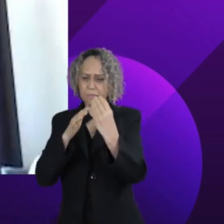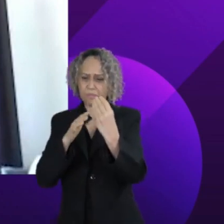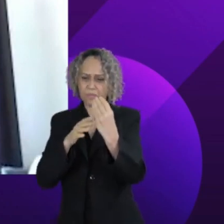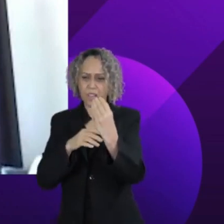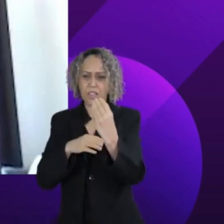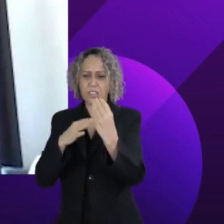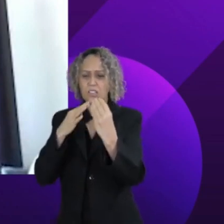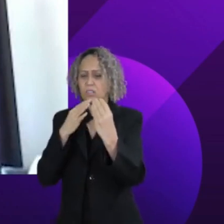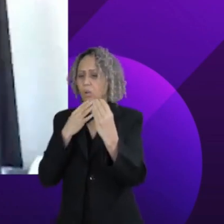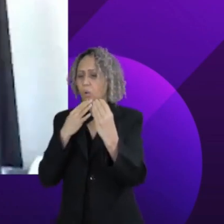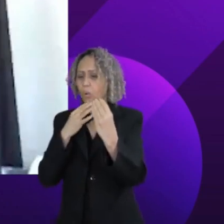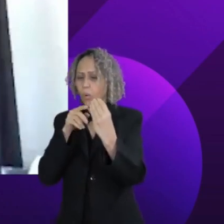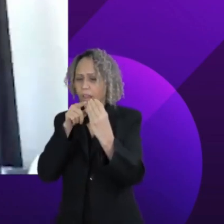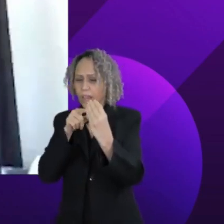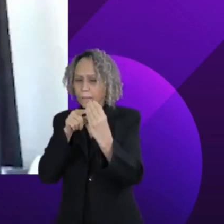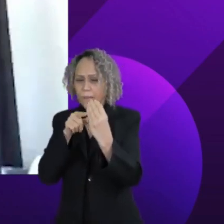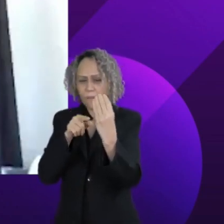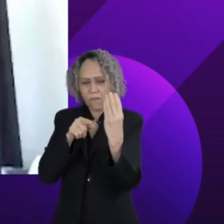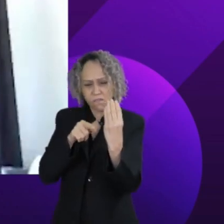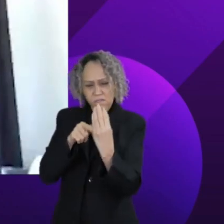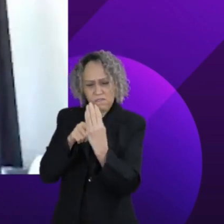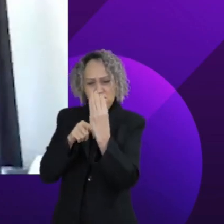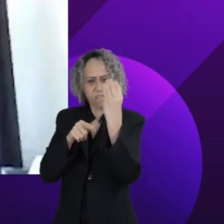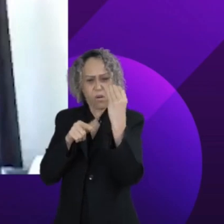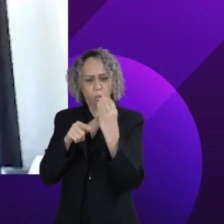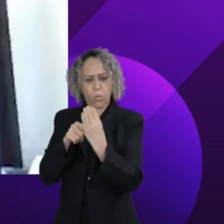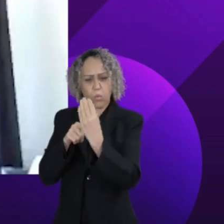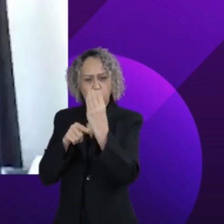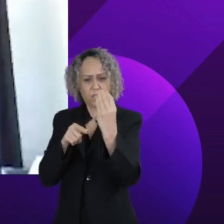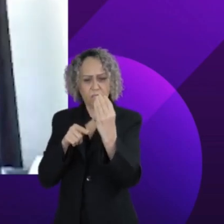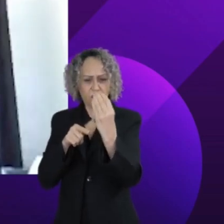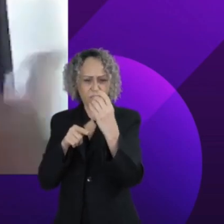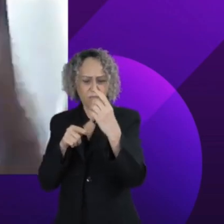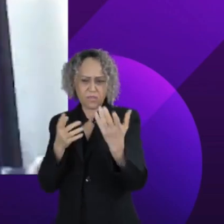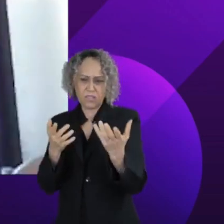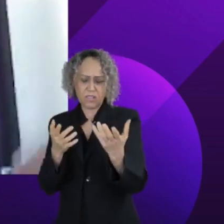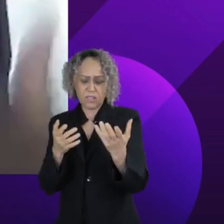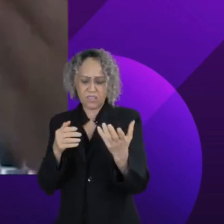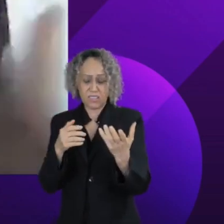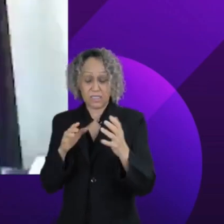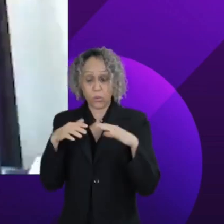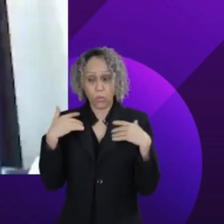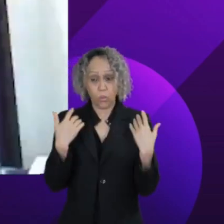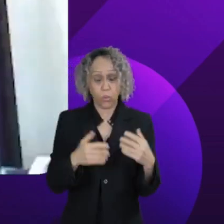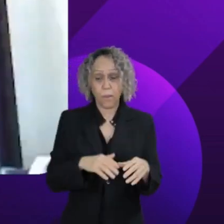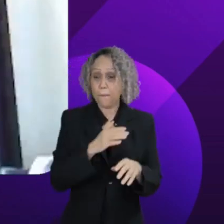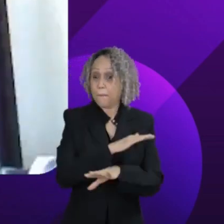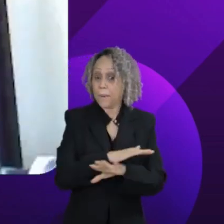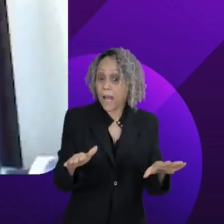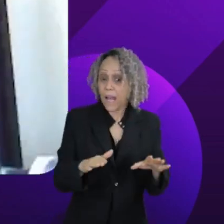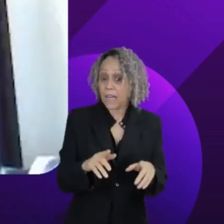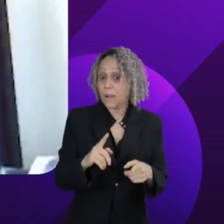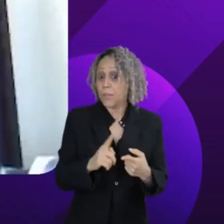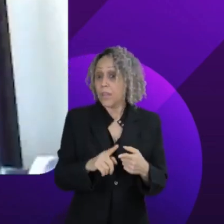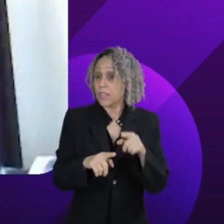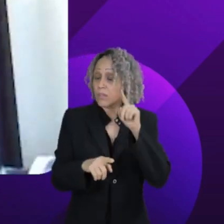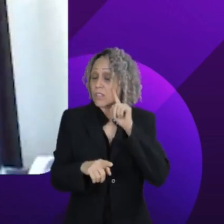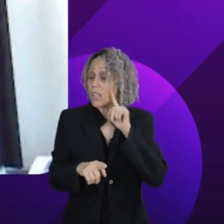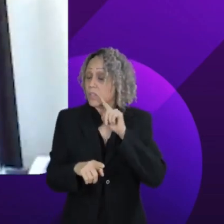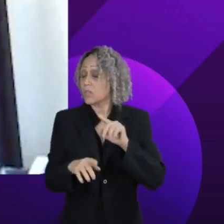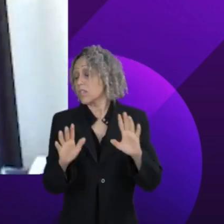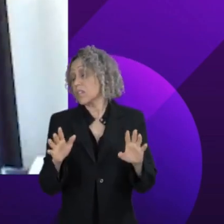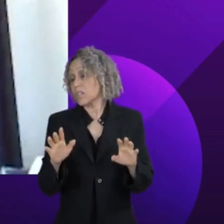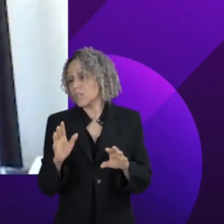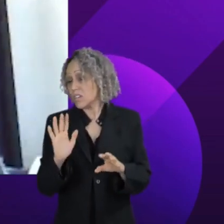mesmos problemas que estão acontecendo aqui no Brasil. Então, são inúmeras questões que a gente pode